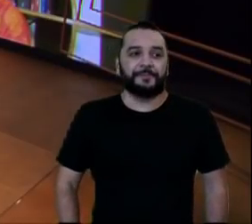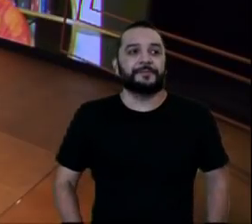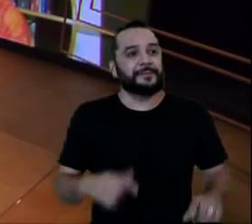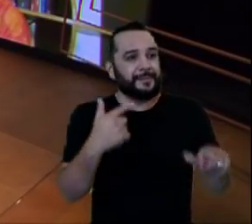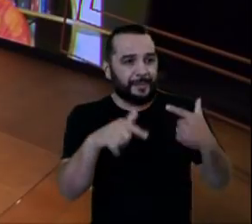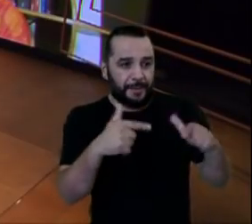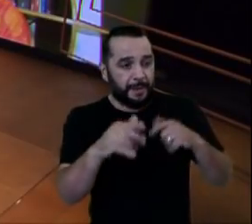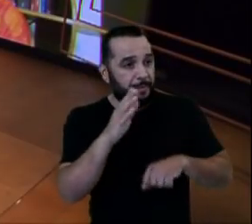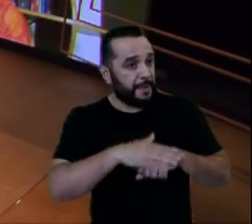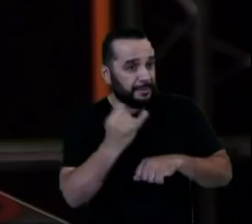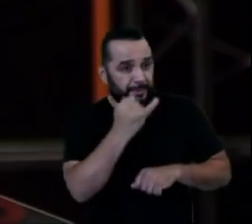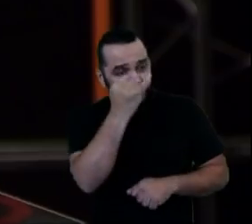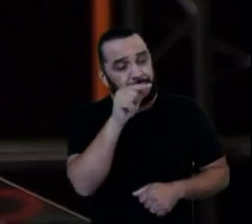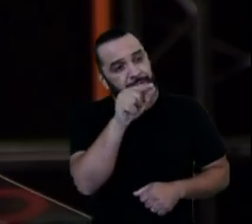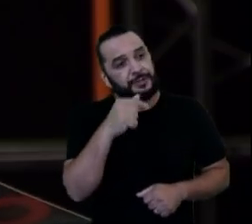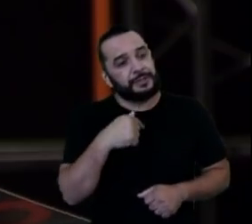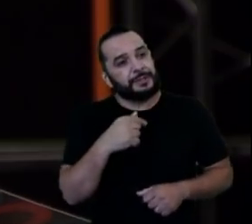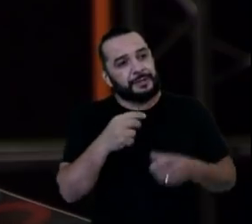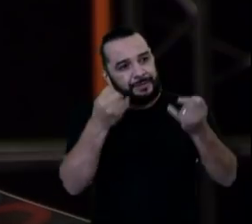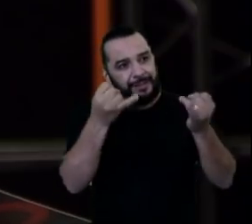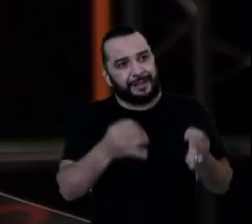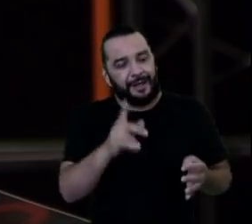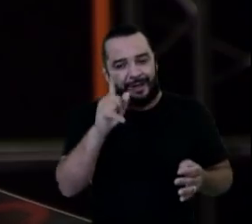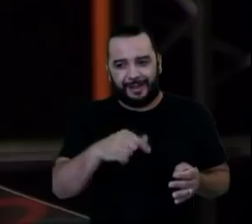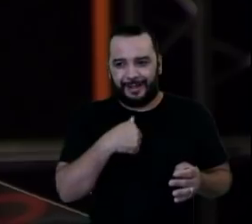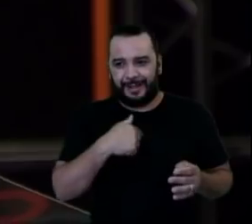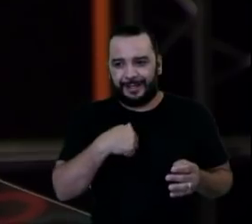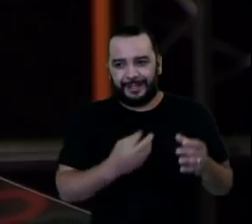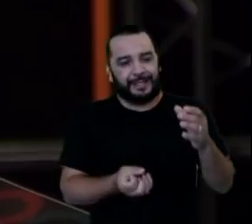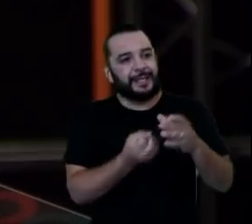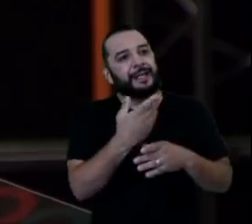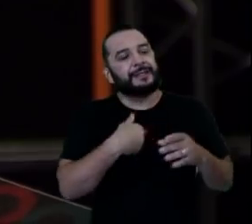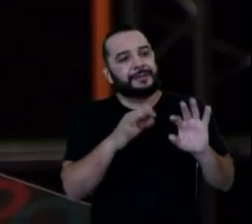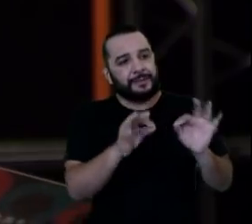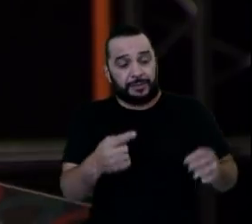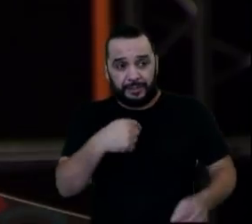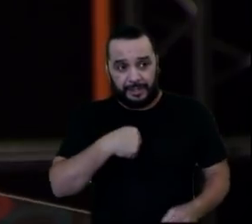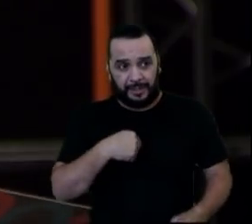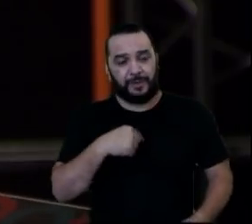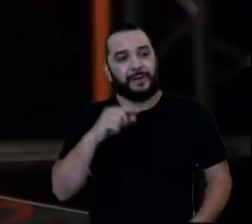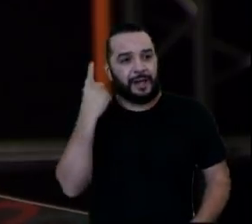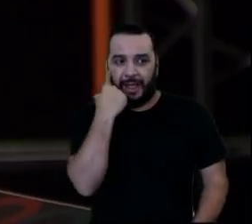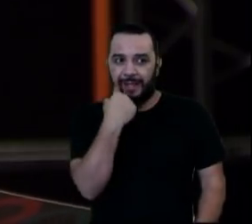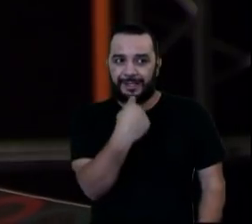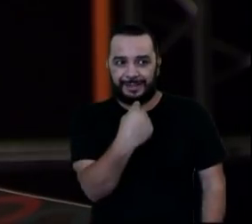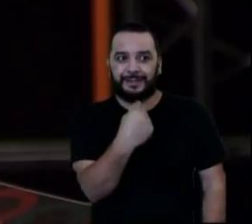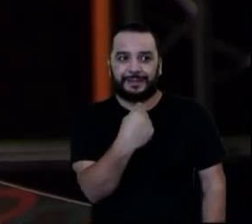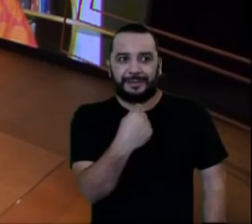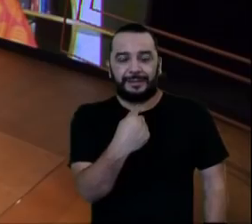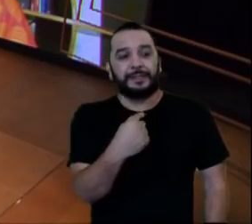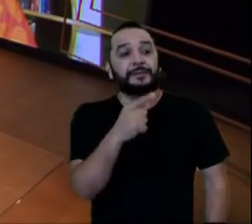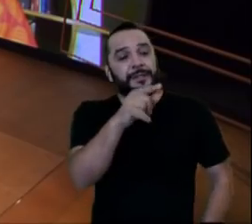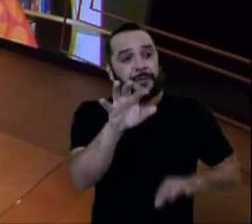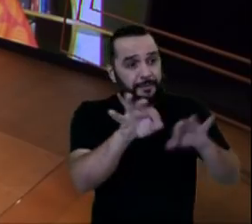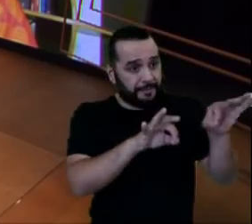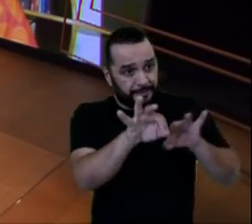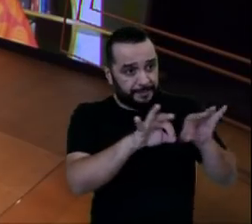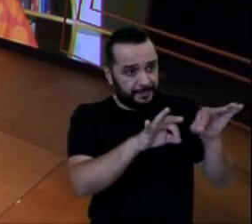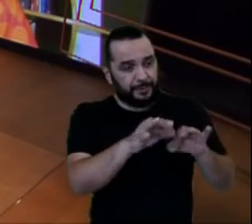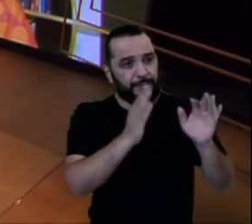alguns possíveis defeitos que eu encontro nas minhas interpretações, para estar melhorando sempre. Então, nesse sentido,